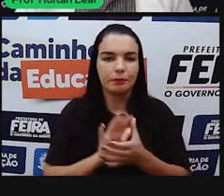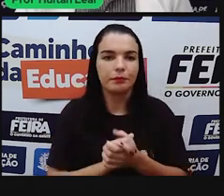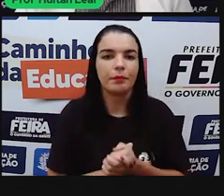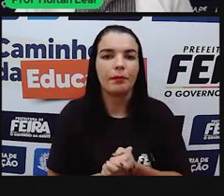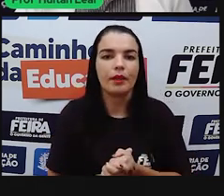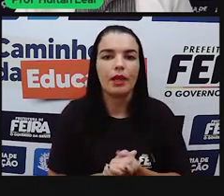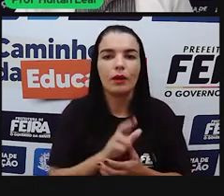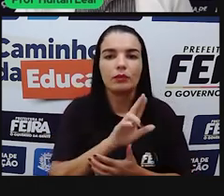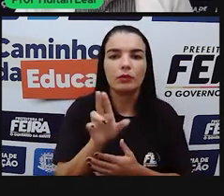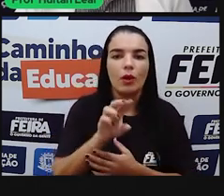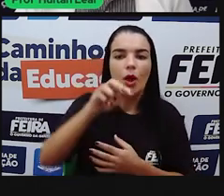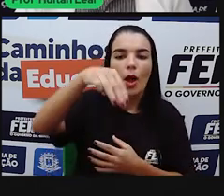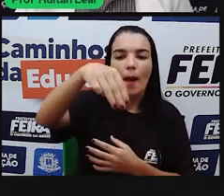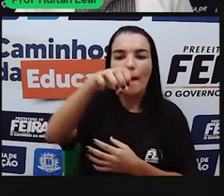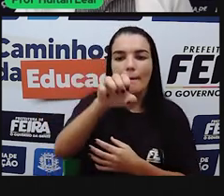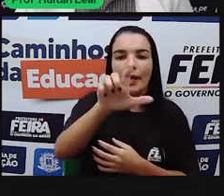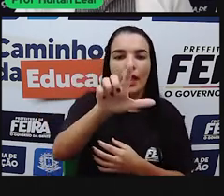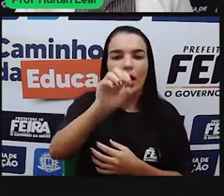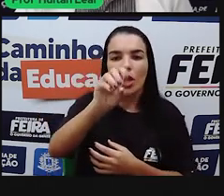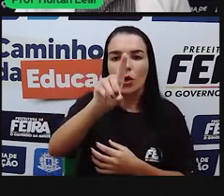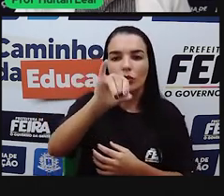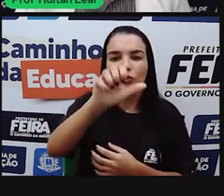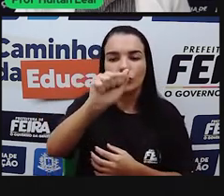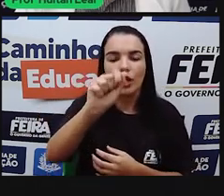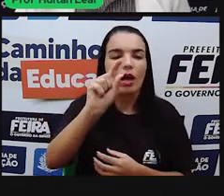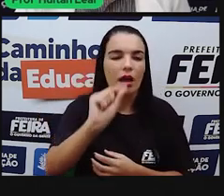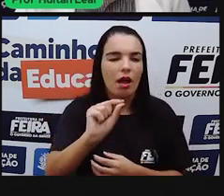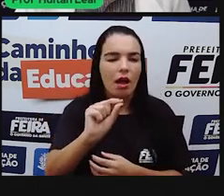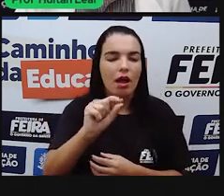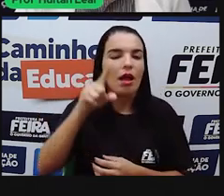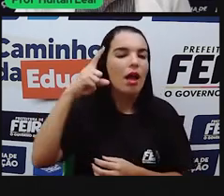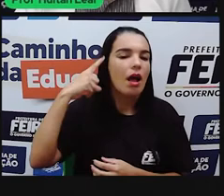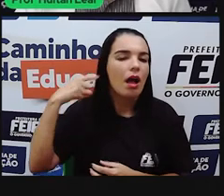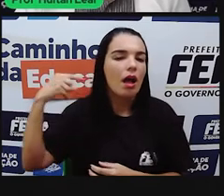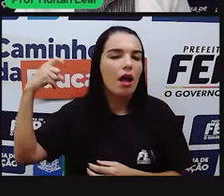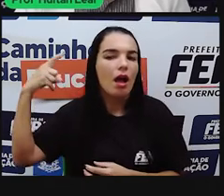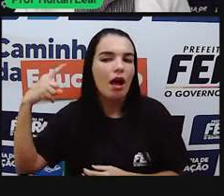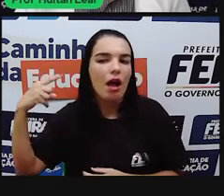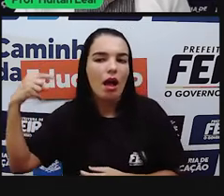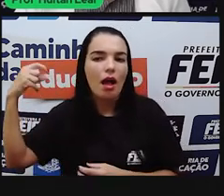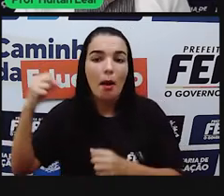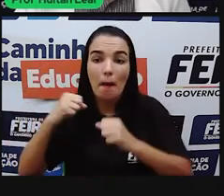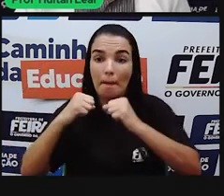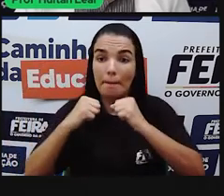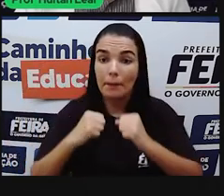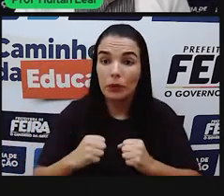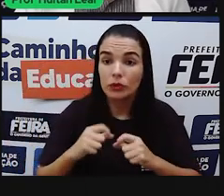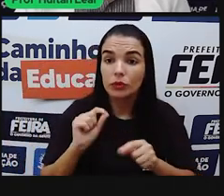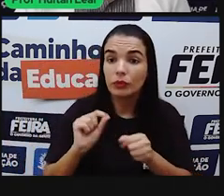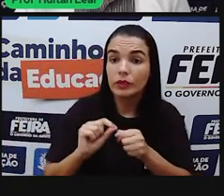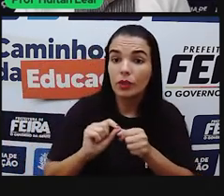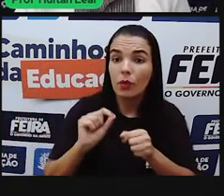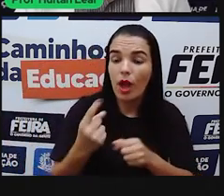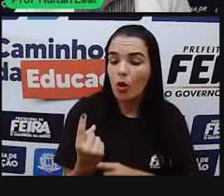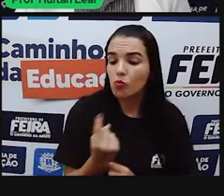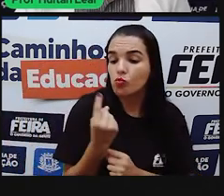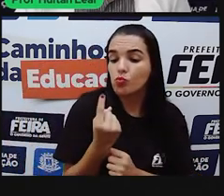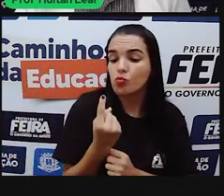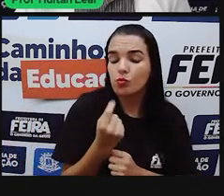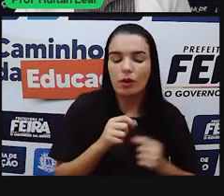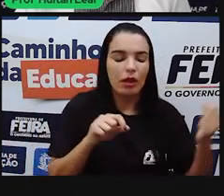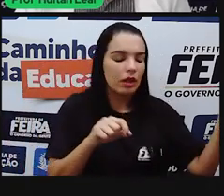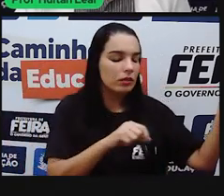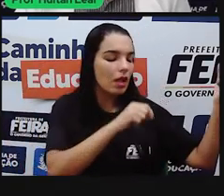ser executada pelo solo de instrumento. Aí ele já deixa de ser canção para ser uma música